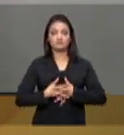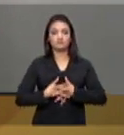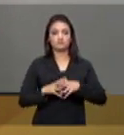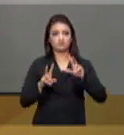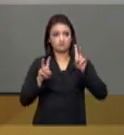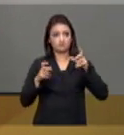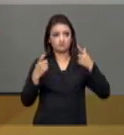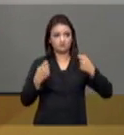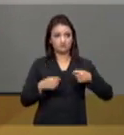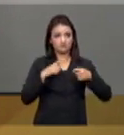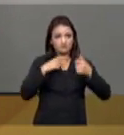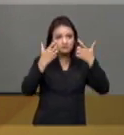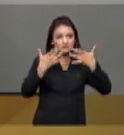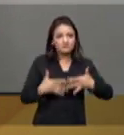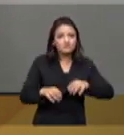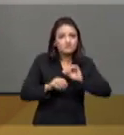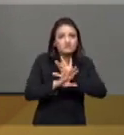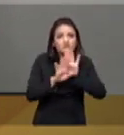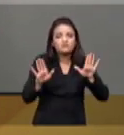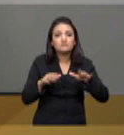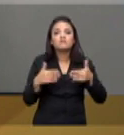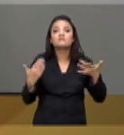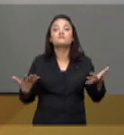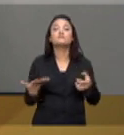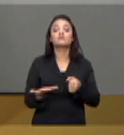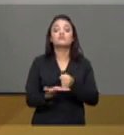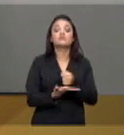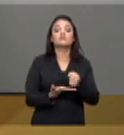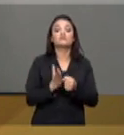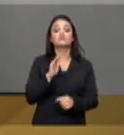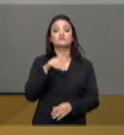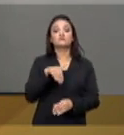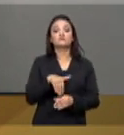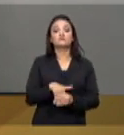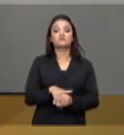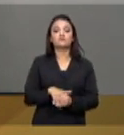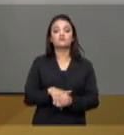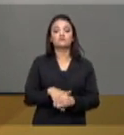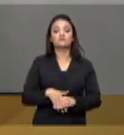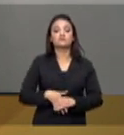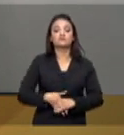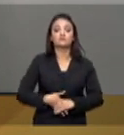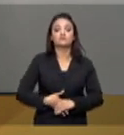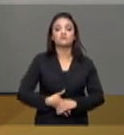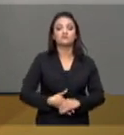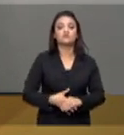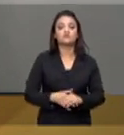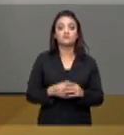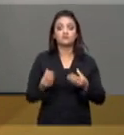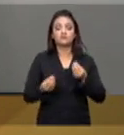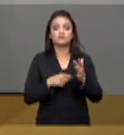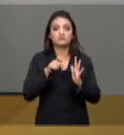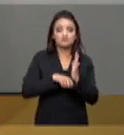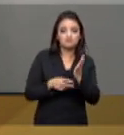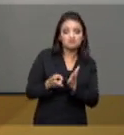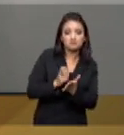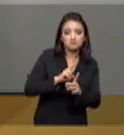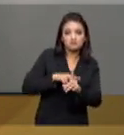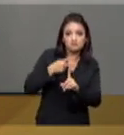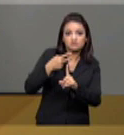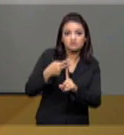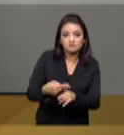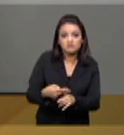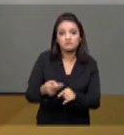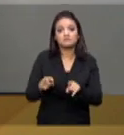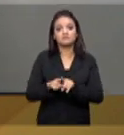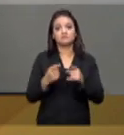de esclarecimento sobre os fundamentos do voto quanto à incidência de tributo sobre tributo, de tributo na composição